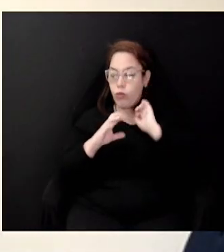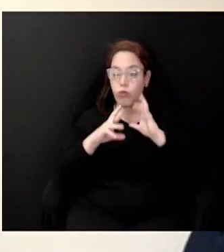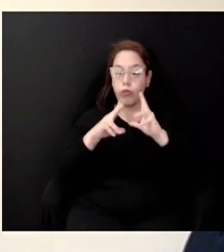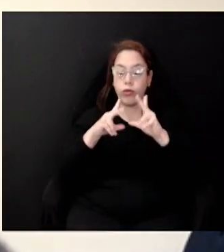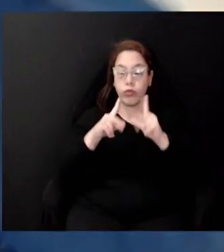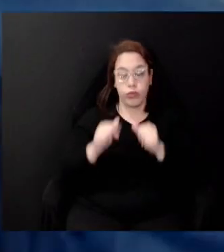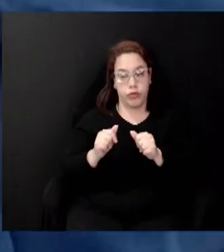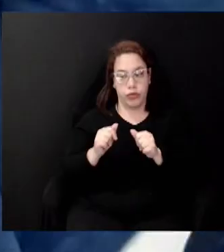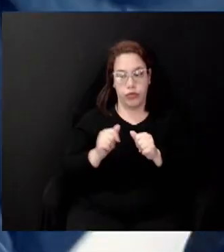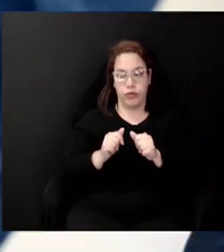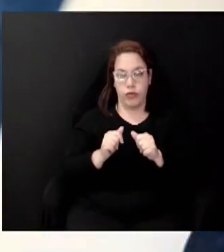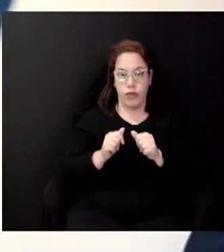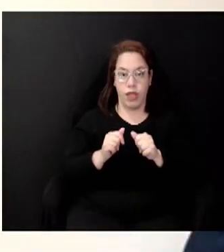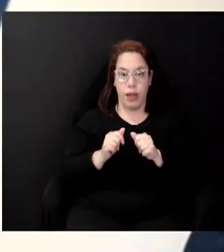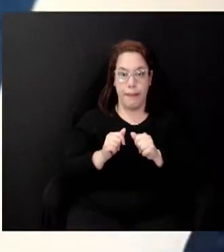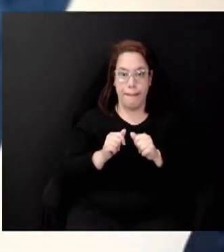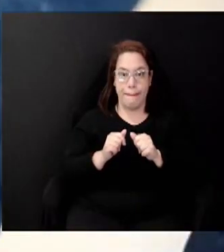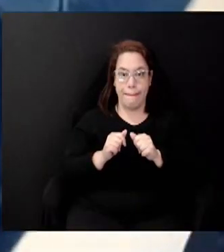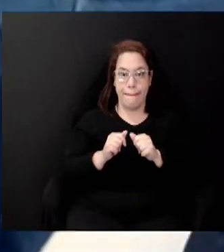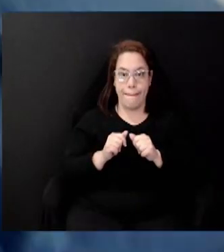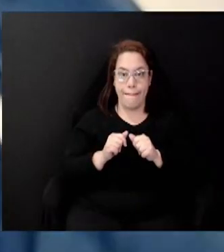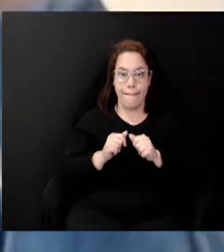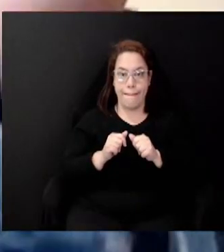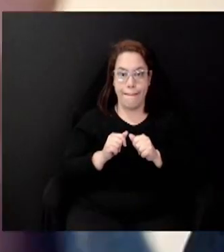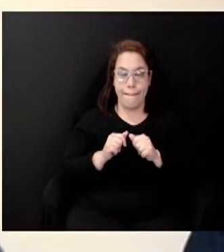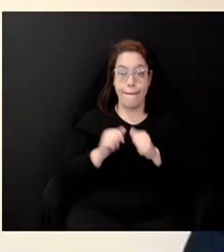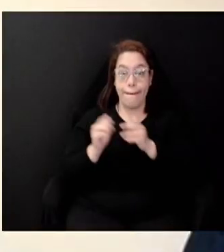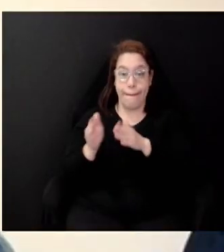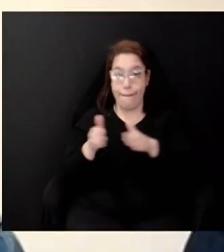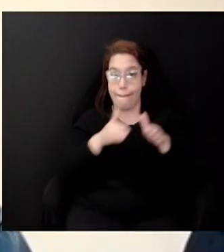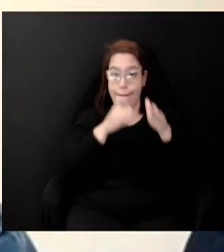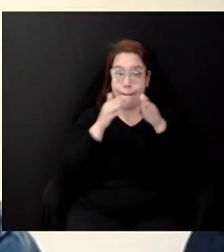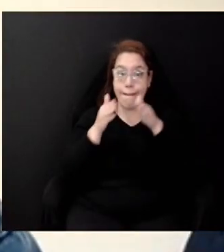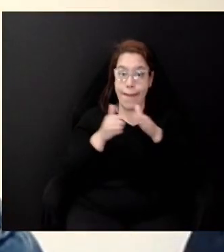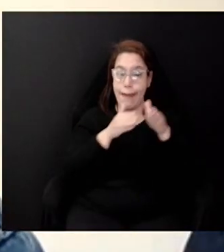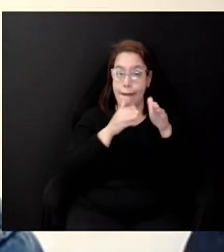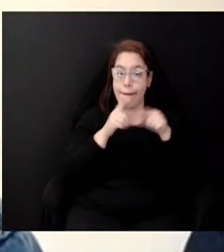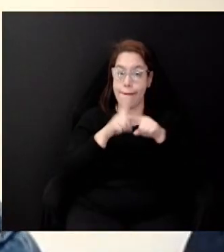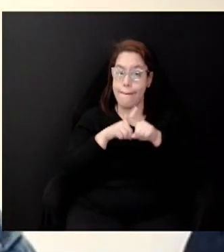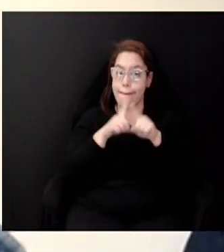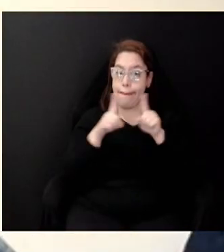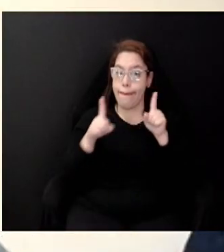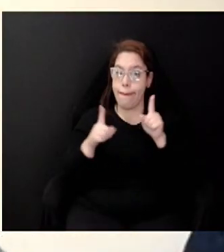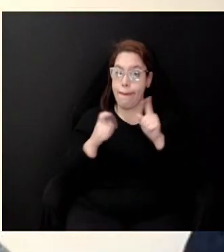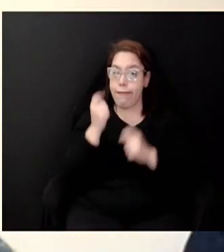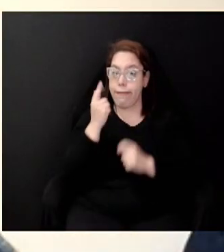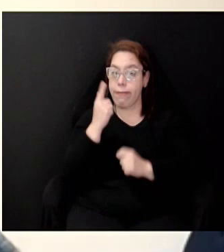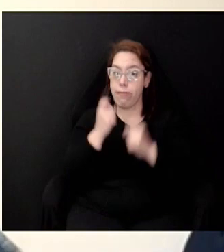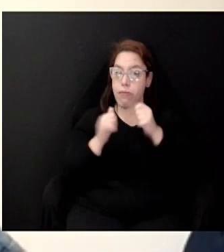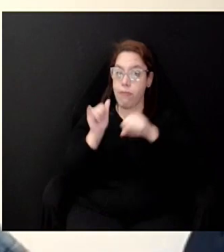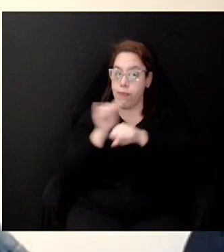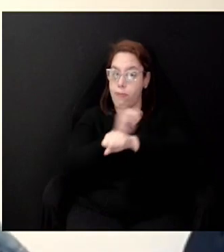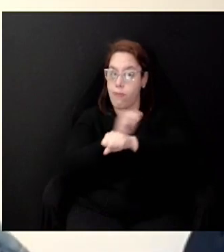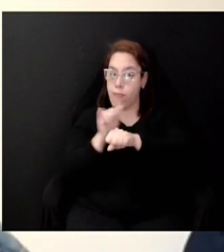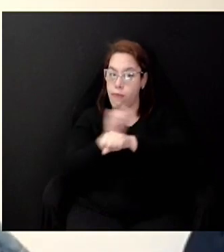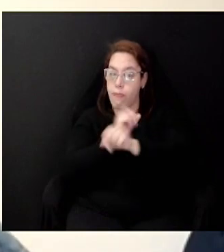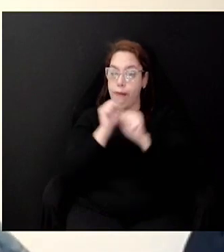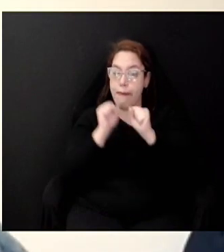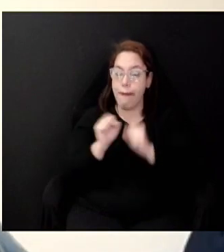acaba dificultando para a gente esse processo. Mas existem algumas estratégias que a gente pode usar